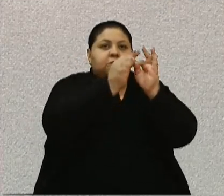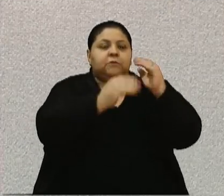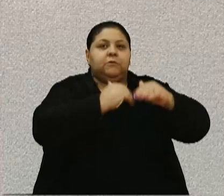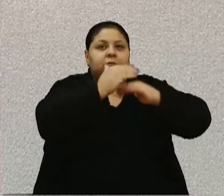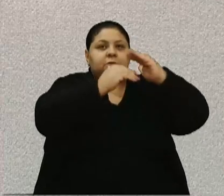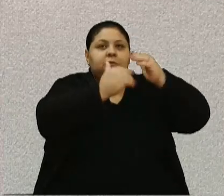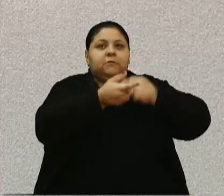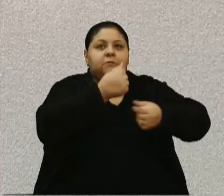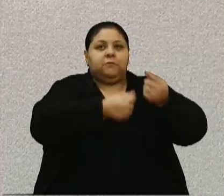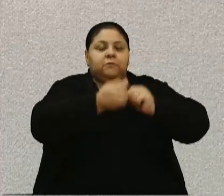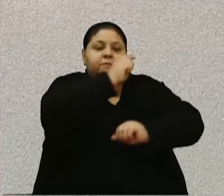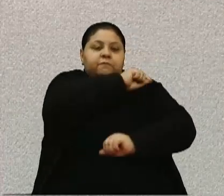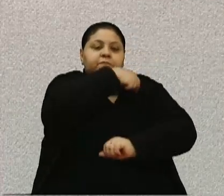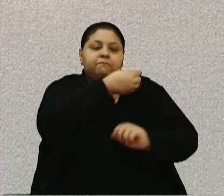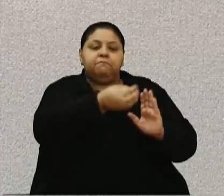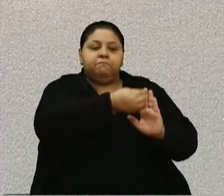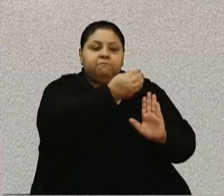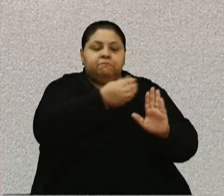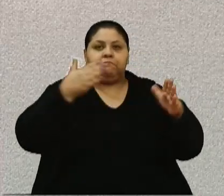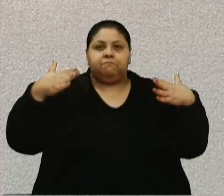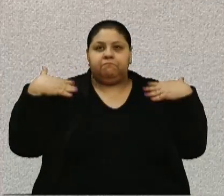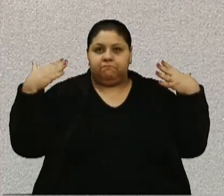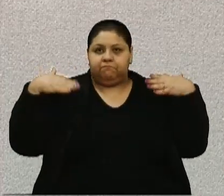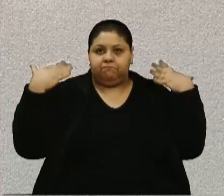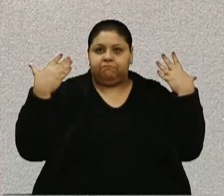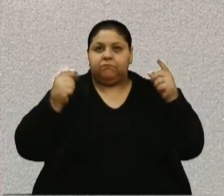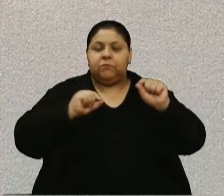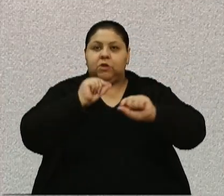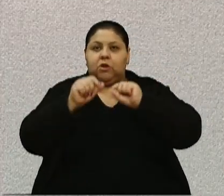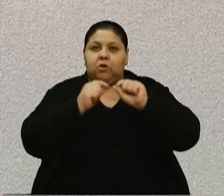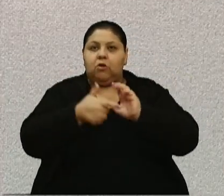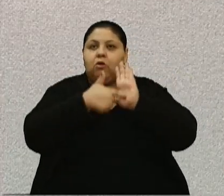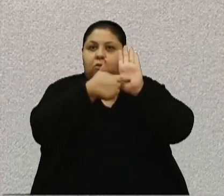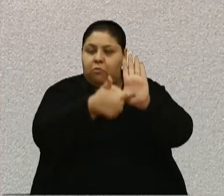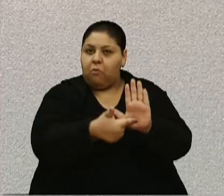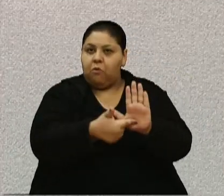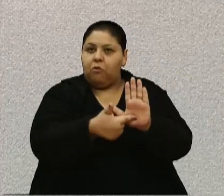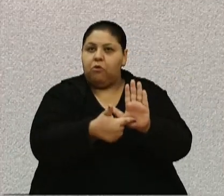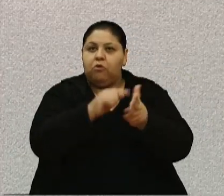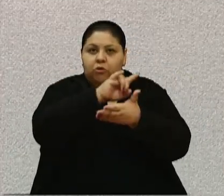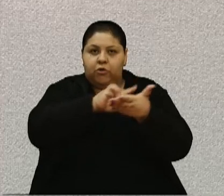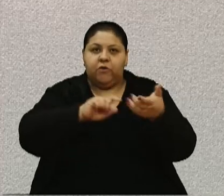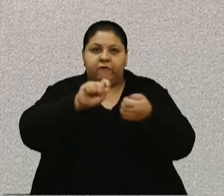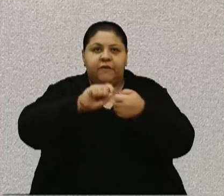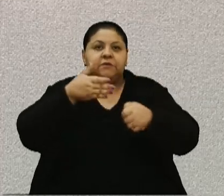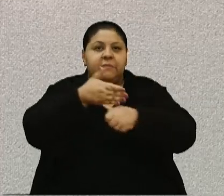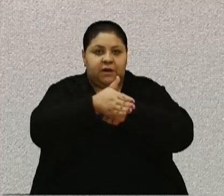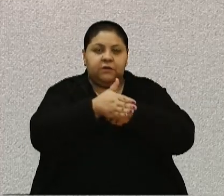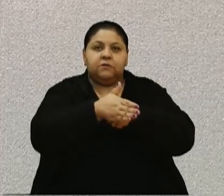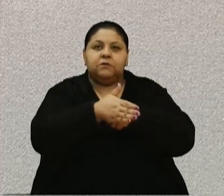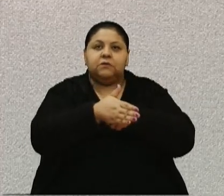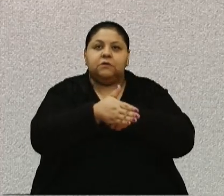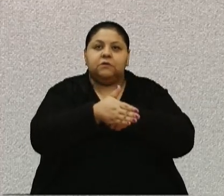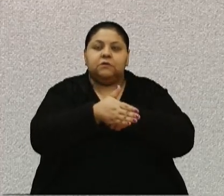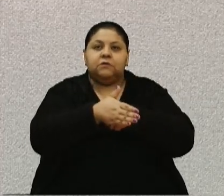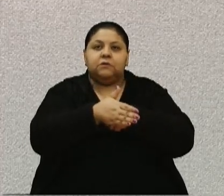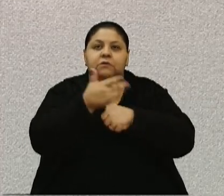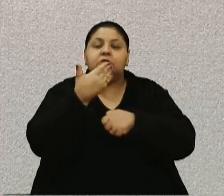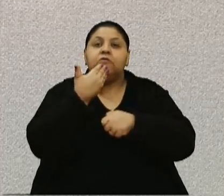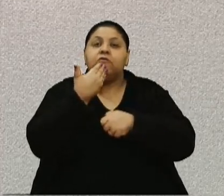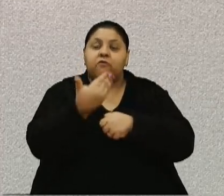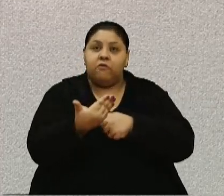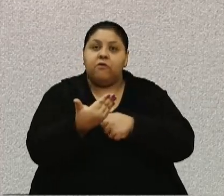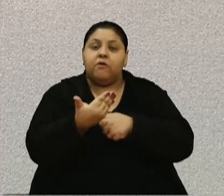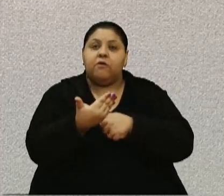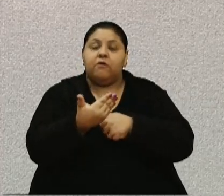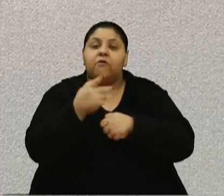Econômico, Fiscalização, Controle Orçamentário e Turismo, conforme parecer que integra o presente, esta manifestou-se no sentido